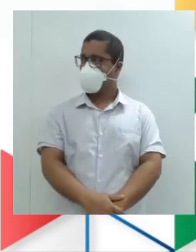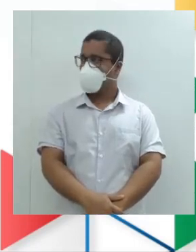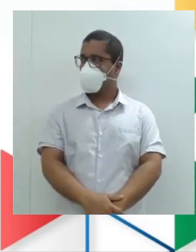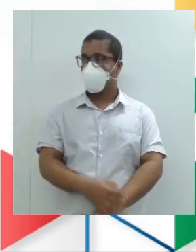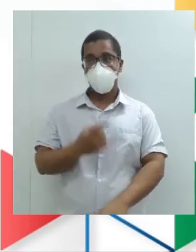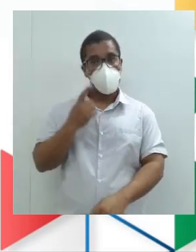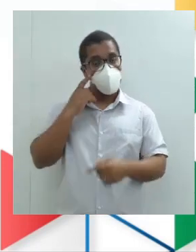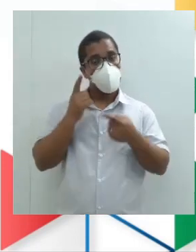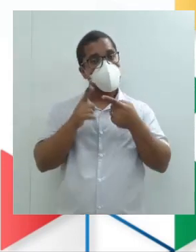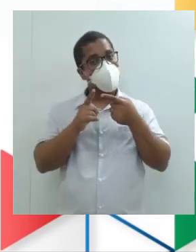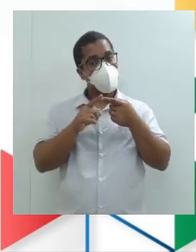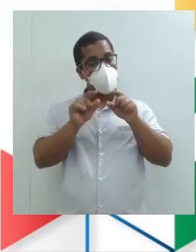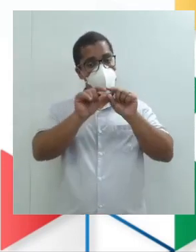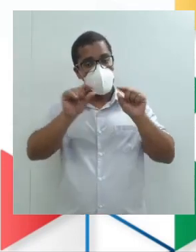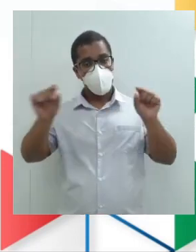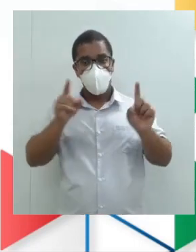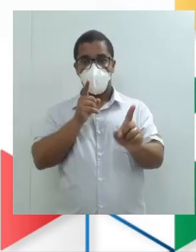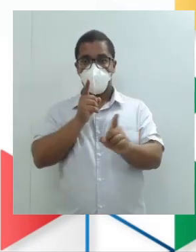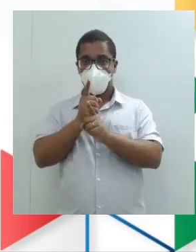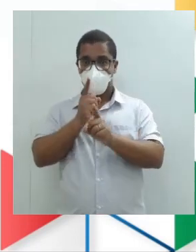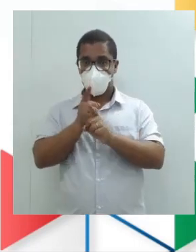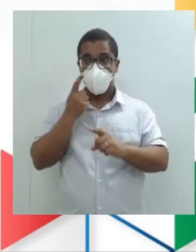Procura primeiro da horizontal para ver se acha.